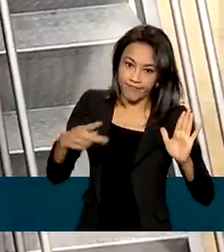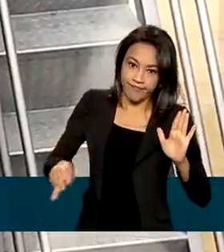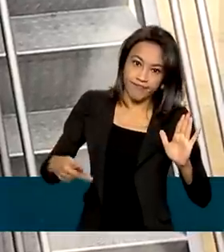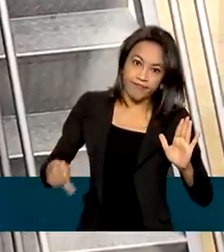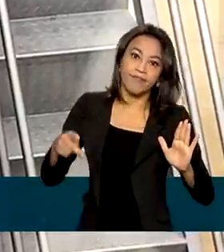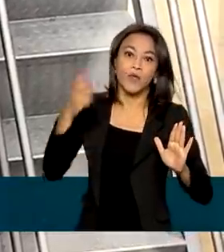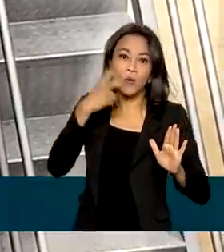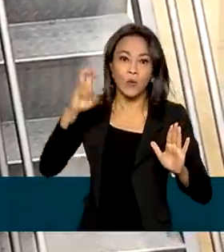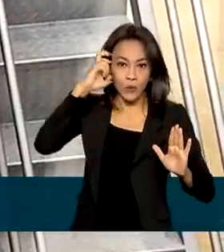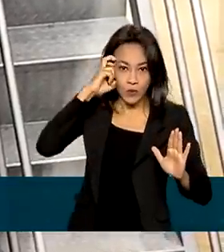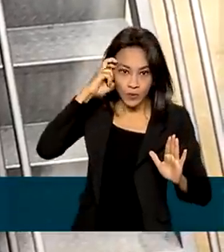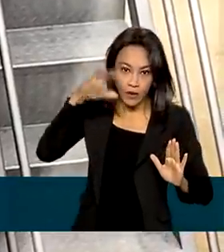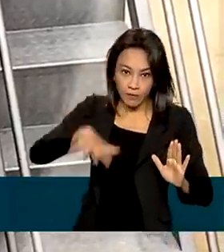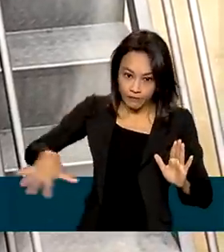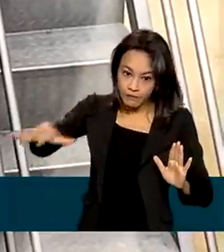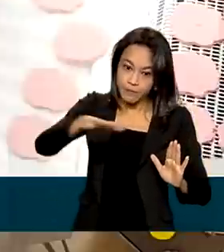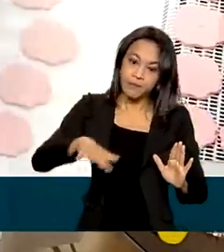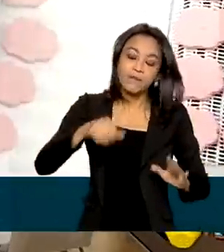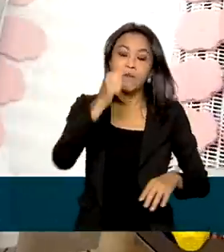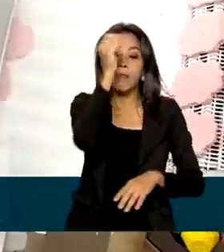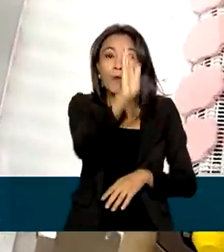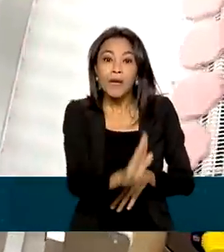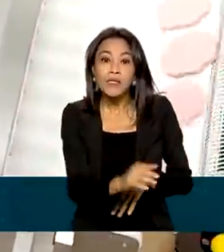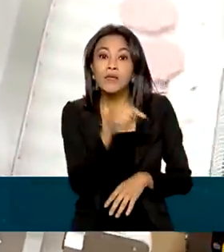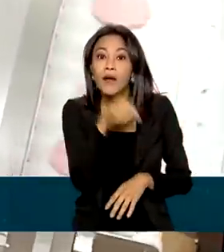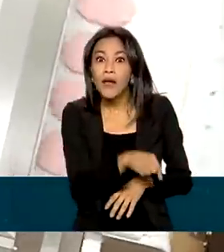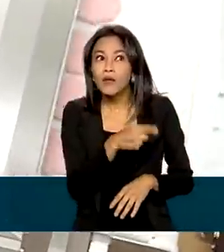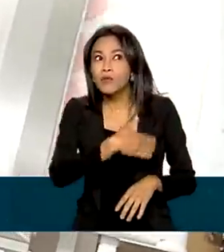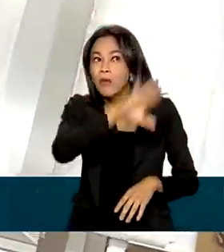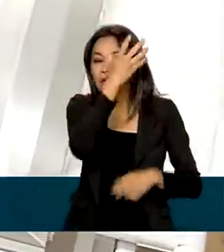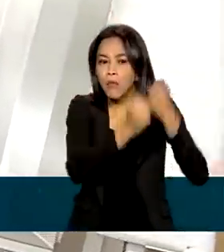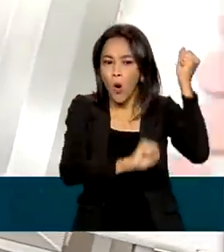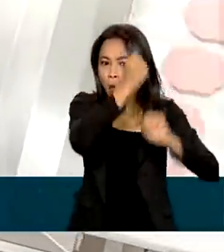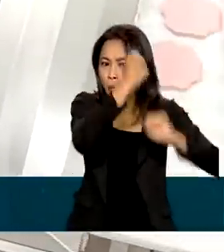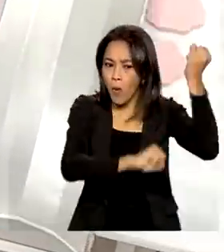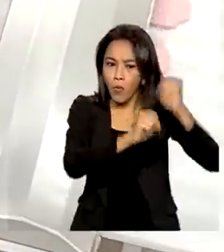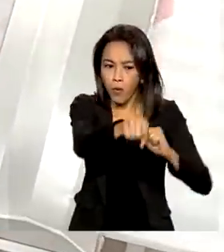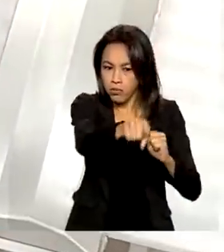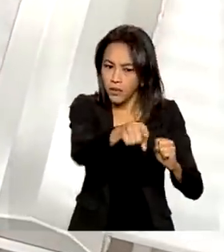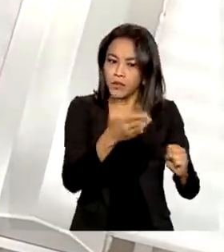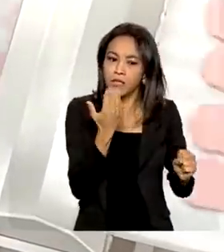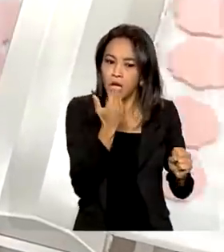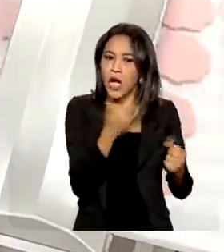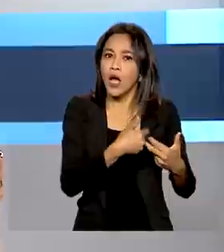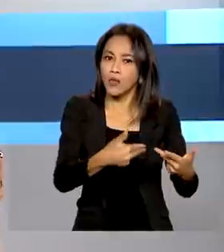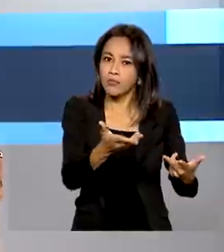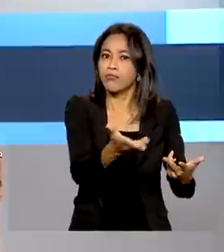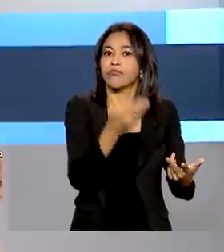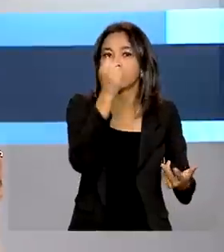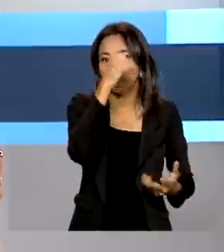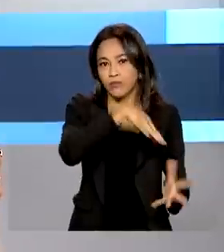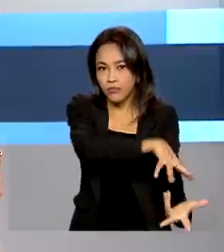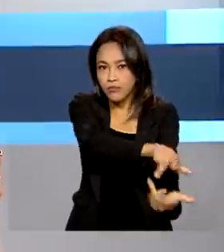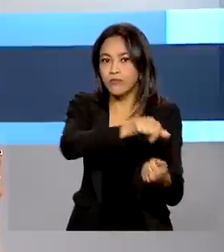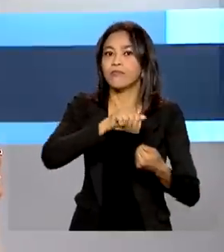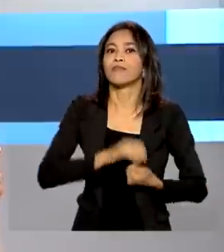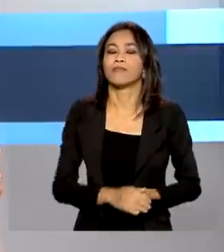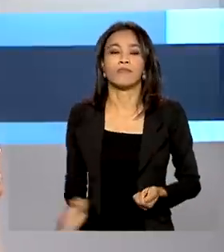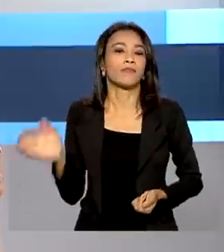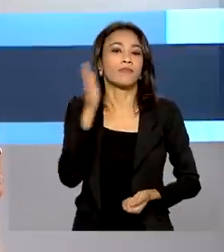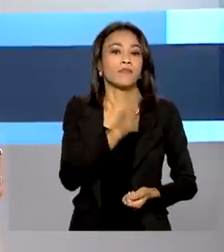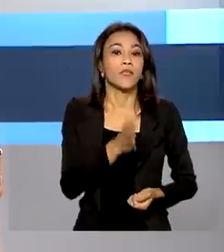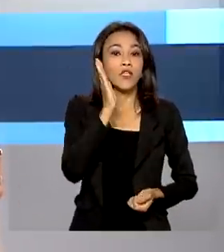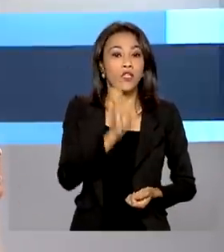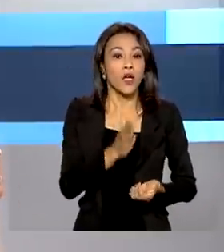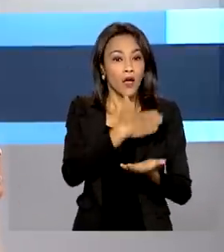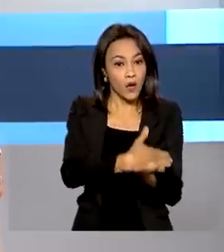Brasil figura, inclusive, entre os maiores produtores desse tipo de alimento no planeta. Já está em vigor o